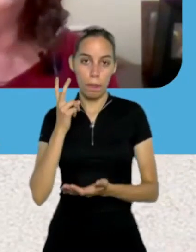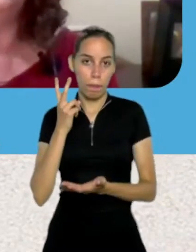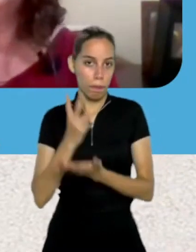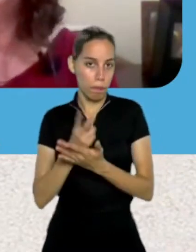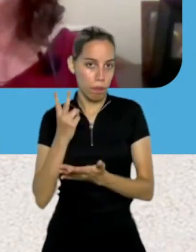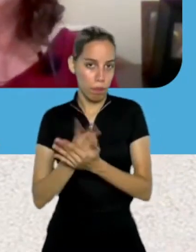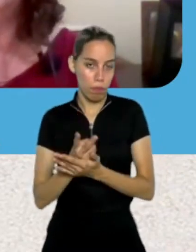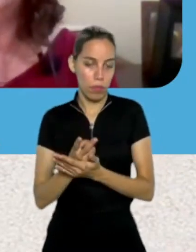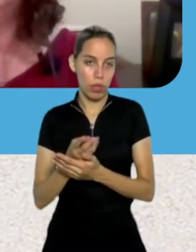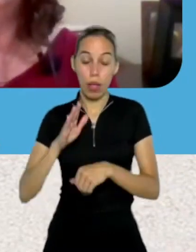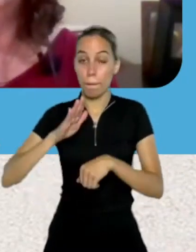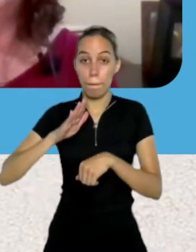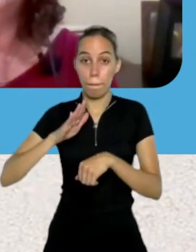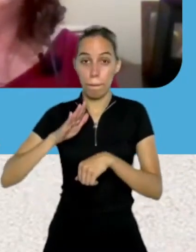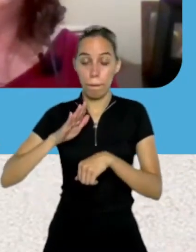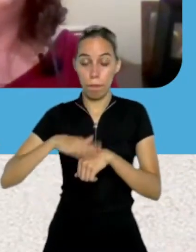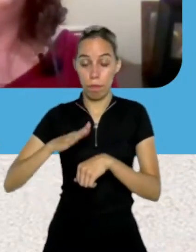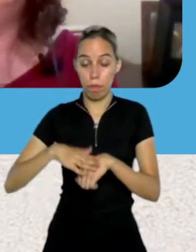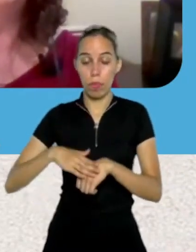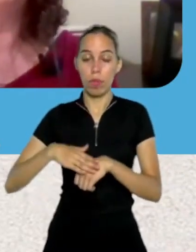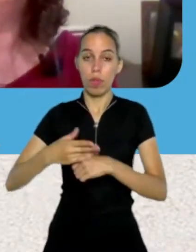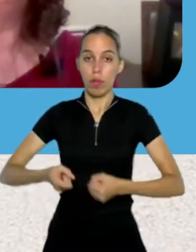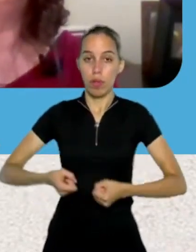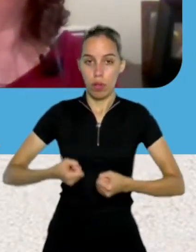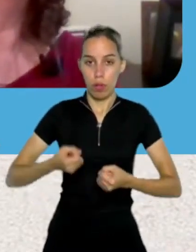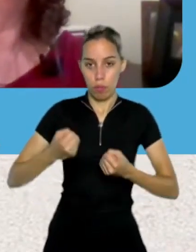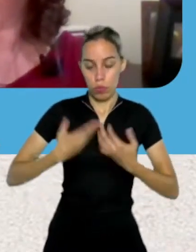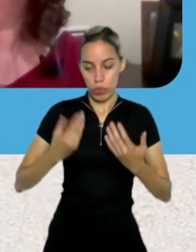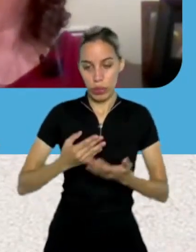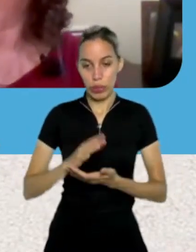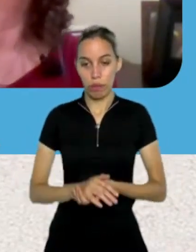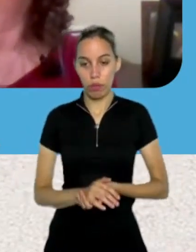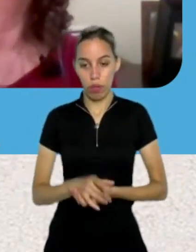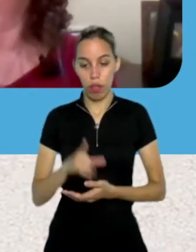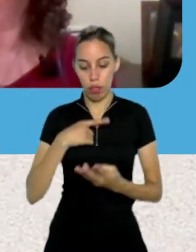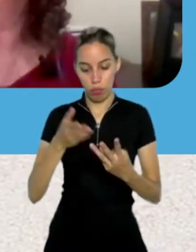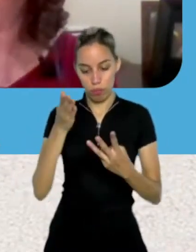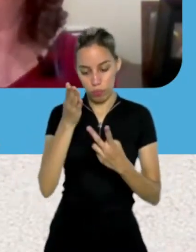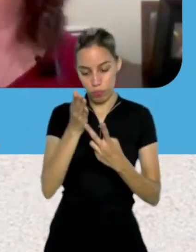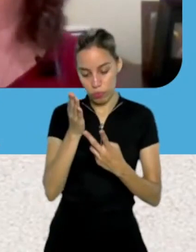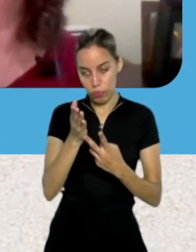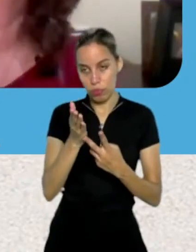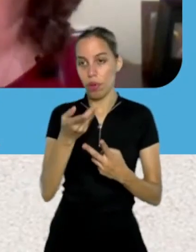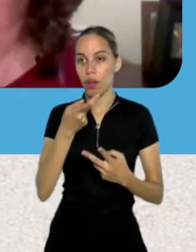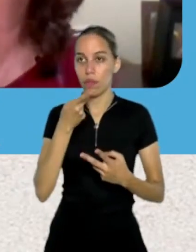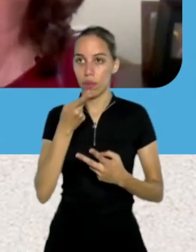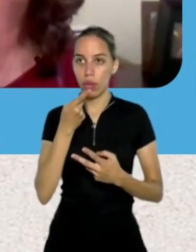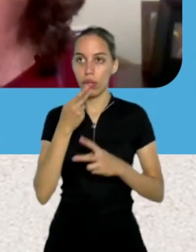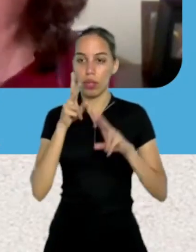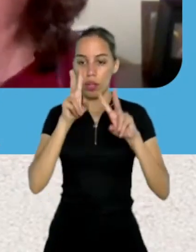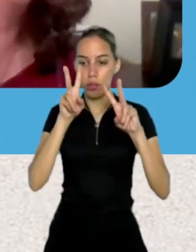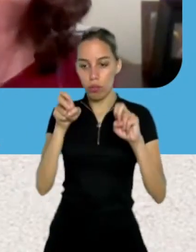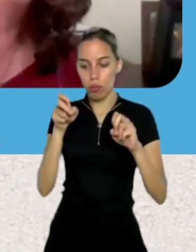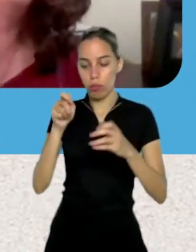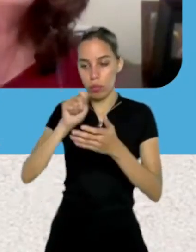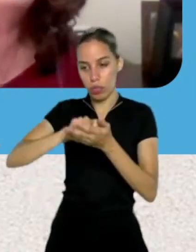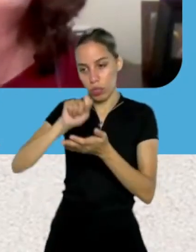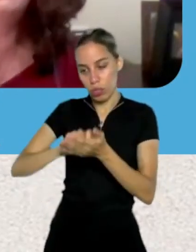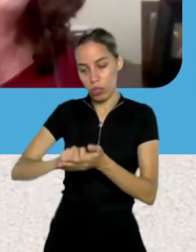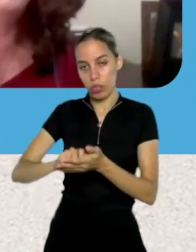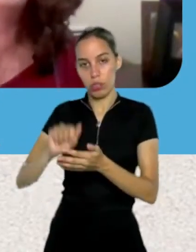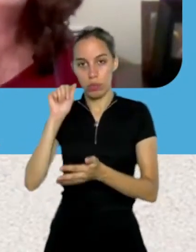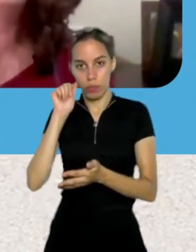Trago uma parte que é voltada para o universo feminino mesmo, né, da escrita feminina,